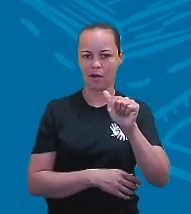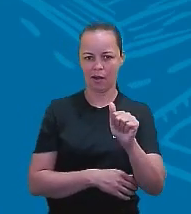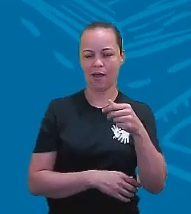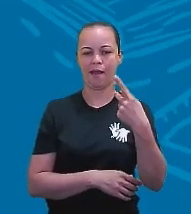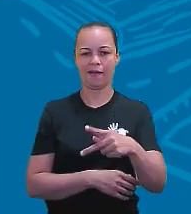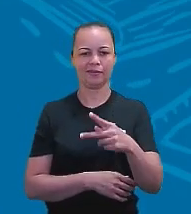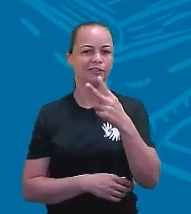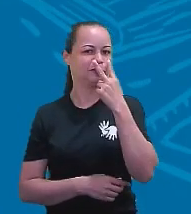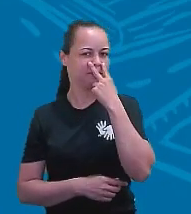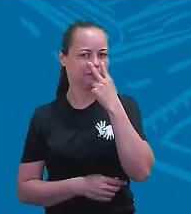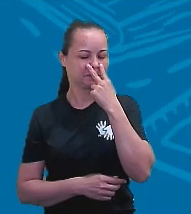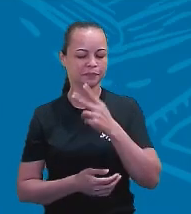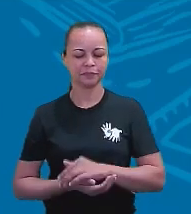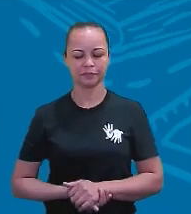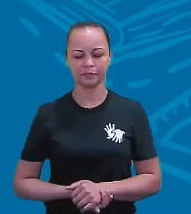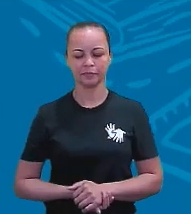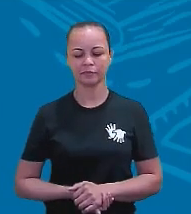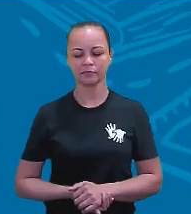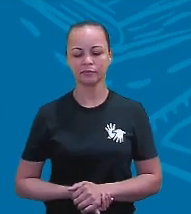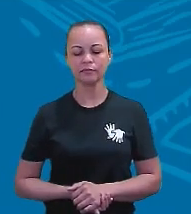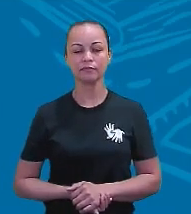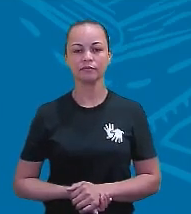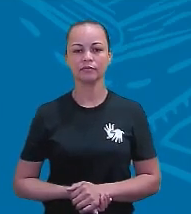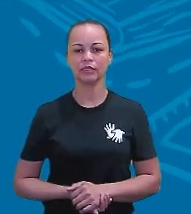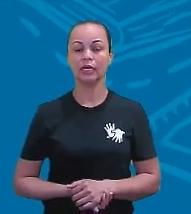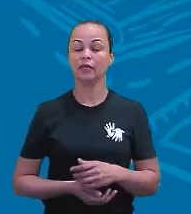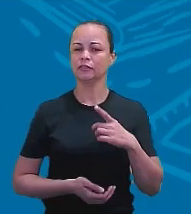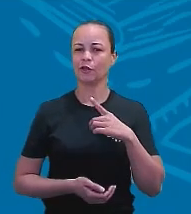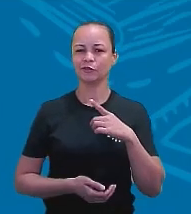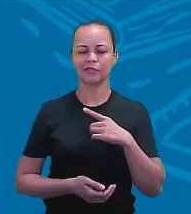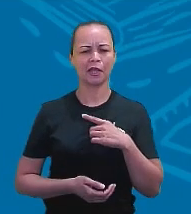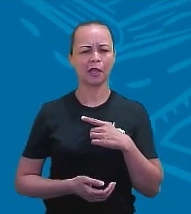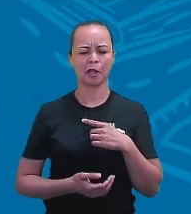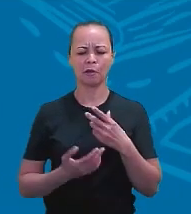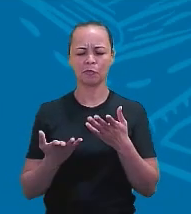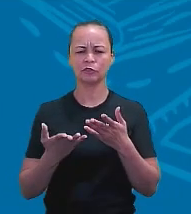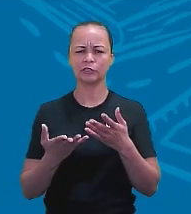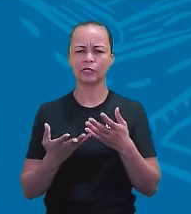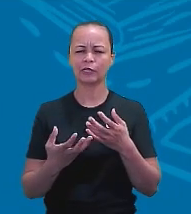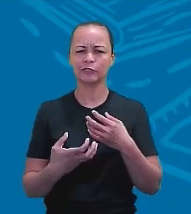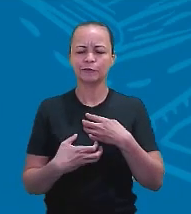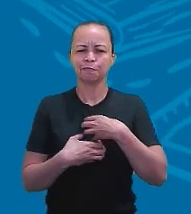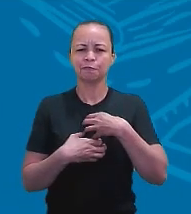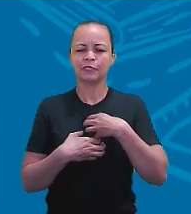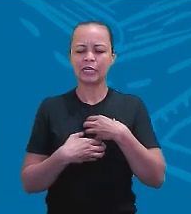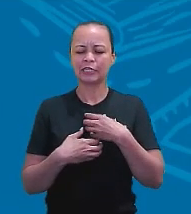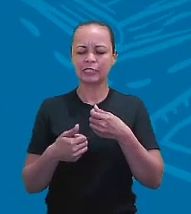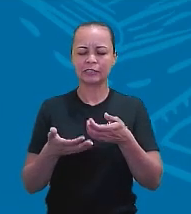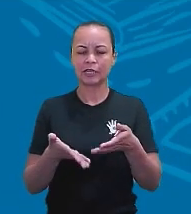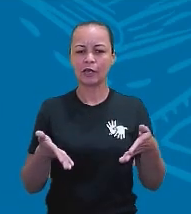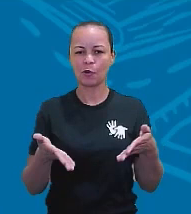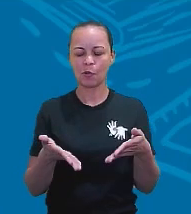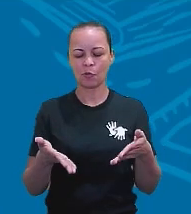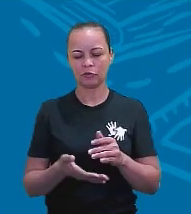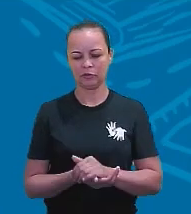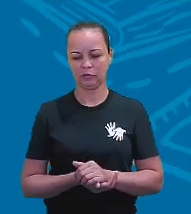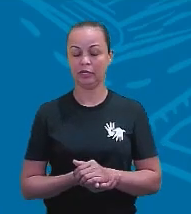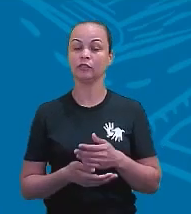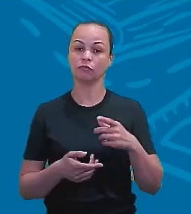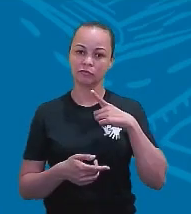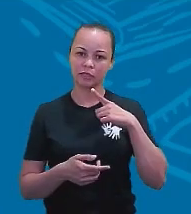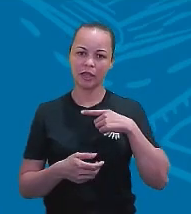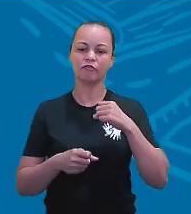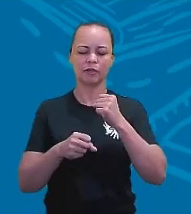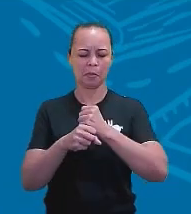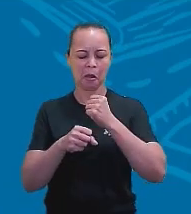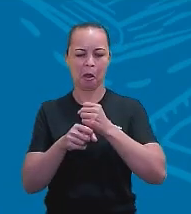de Santo Antão. Então a gente tem aí, ó, uma coisa que fica até hoje. Nós temos essa reforma que foi